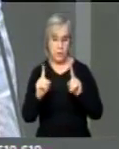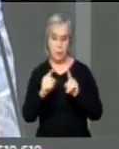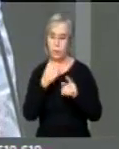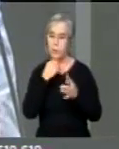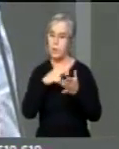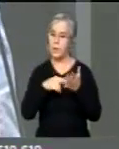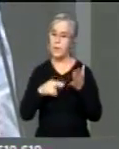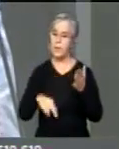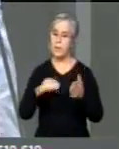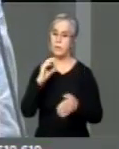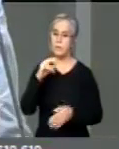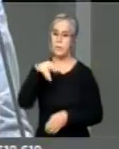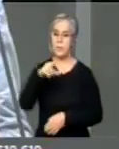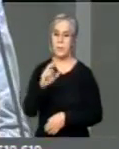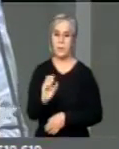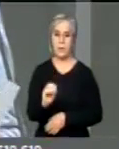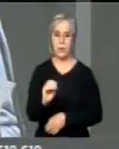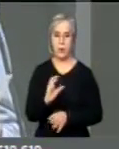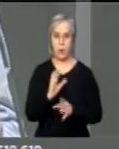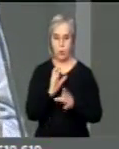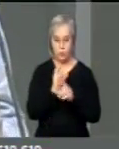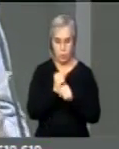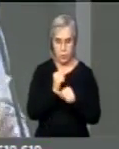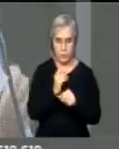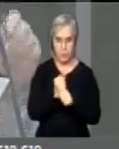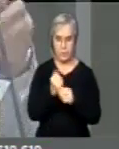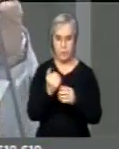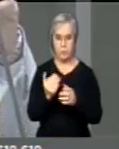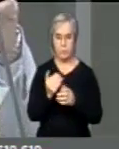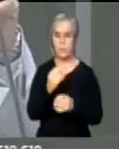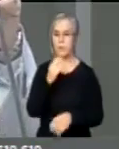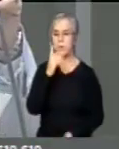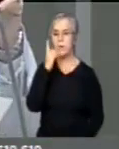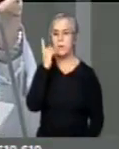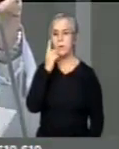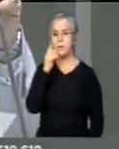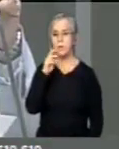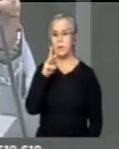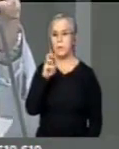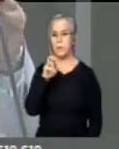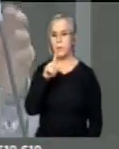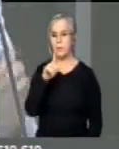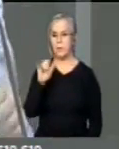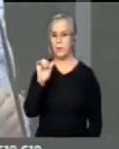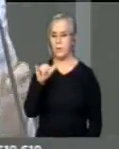relator da CMO do orçamento, o deputado Wellington Fagundes.